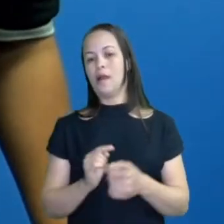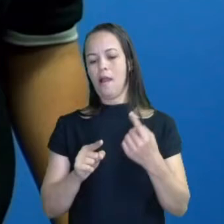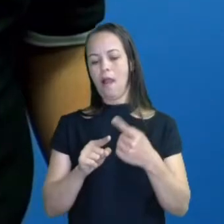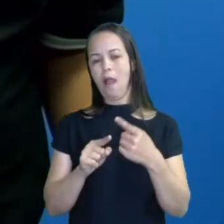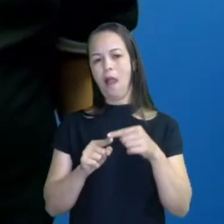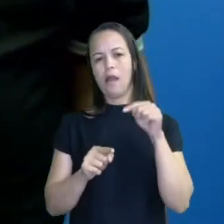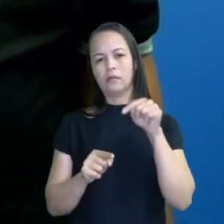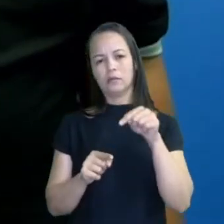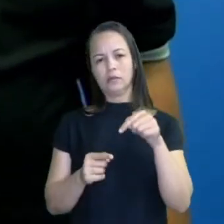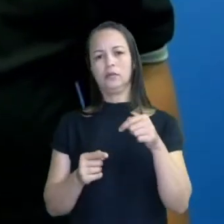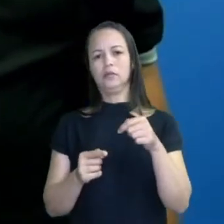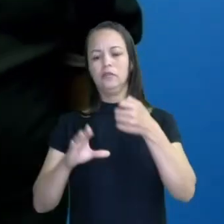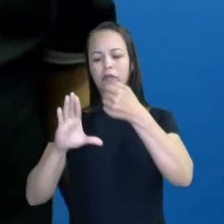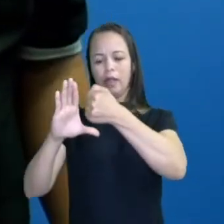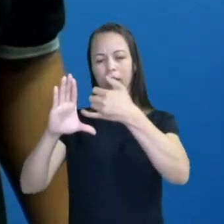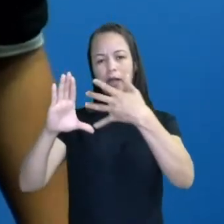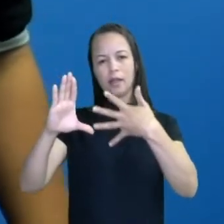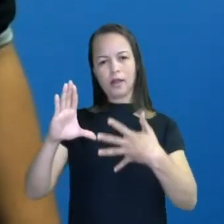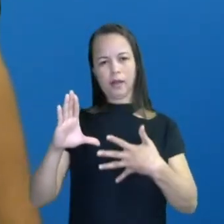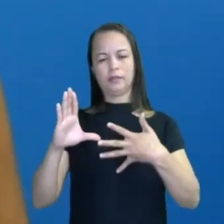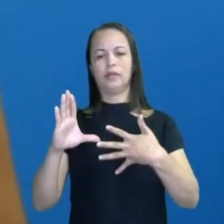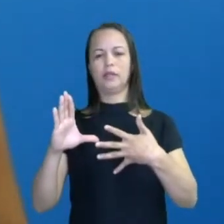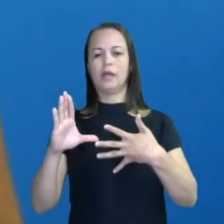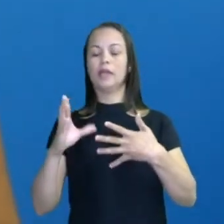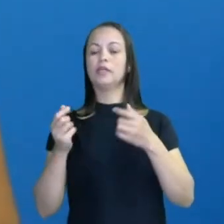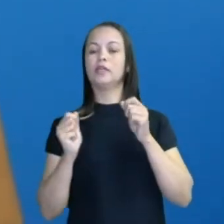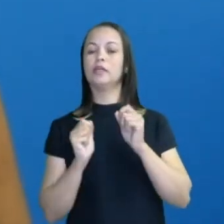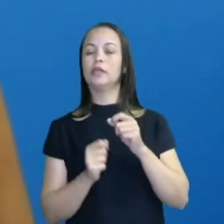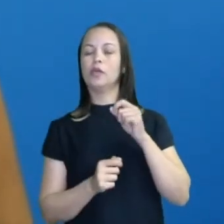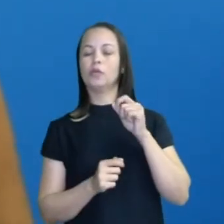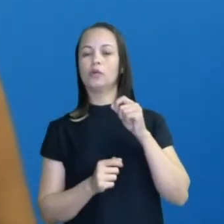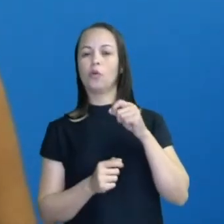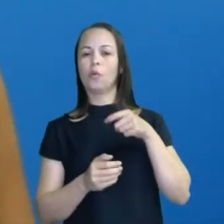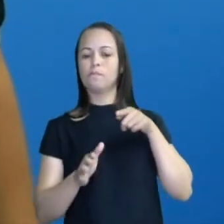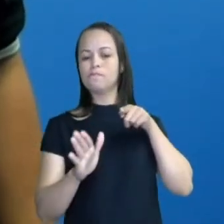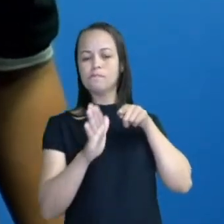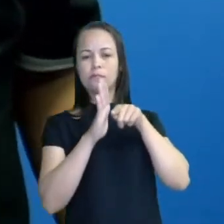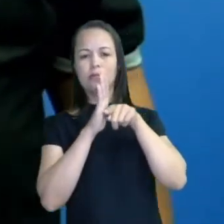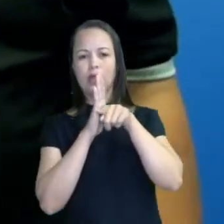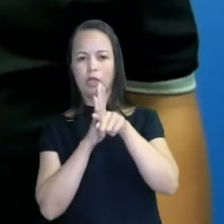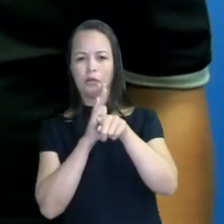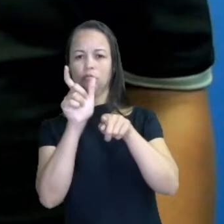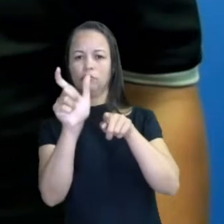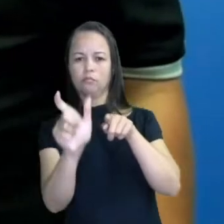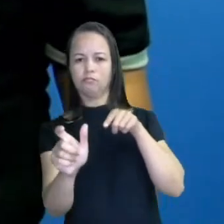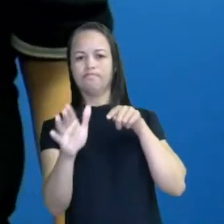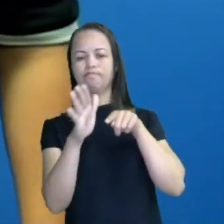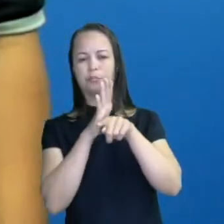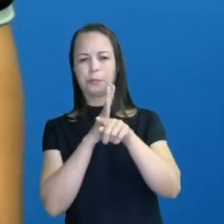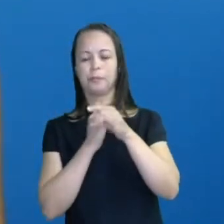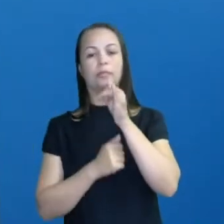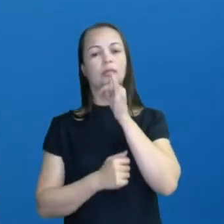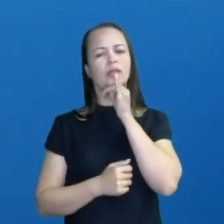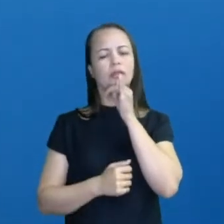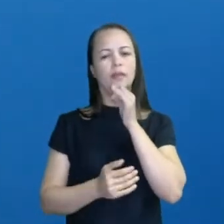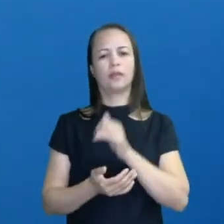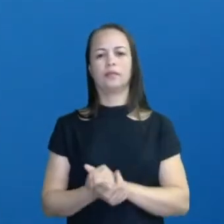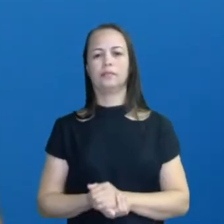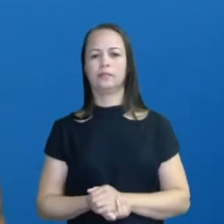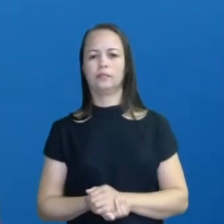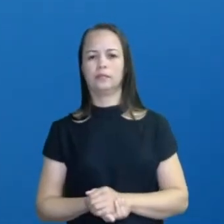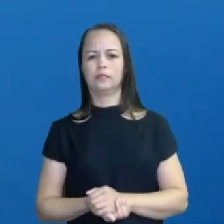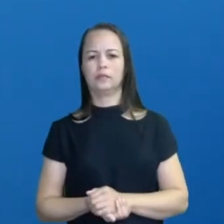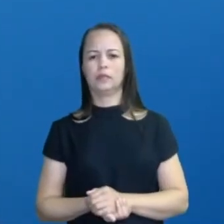vai caracterizar que eu estou lhe fazendo uma pergunta. Por exemplo, qual o